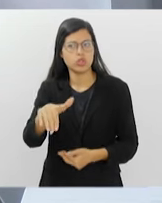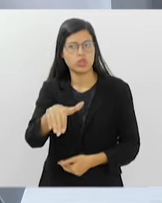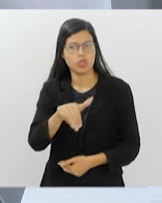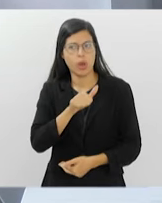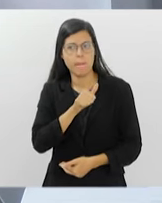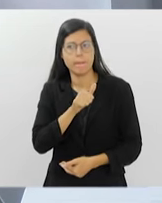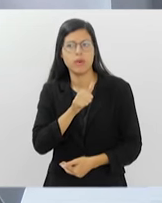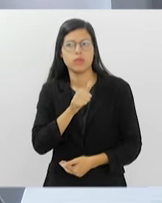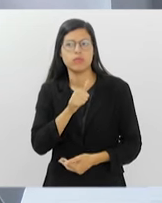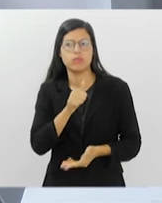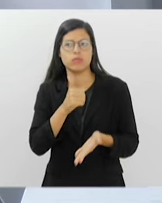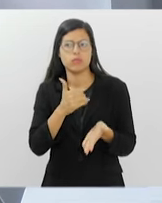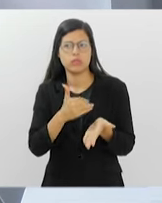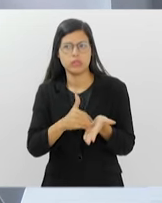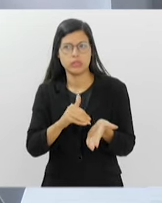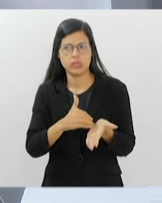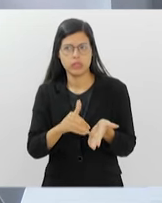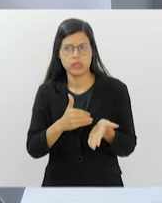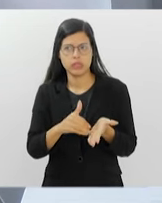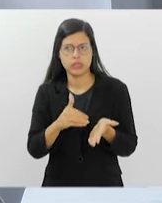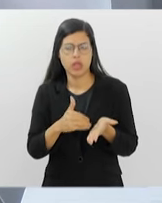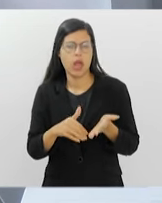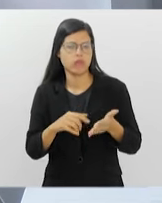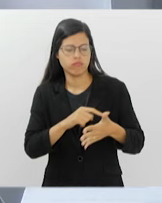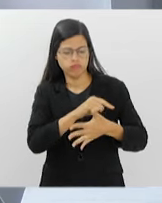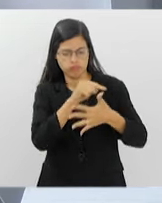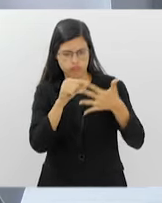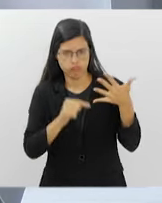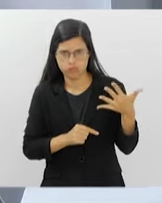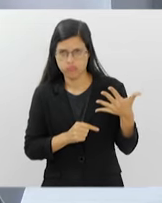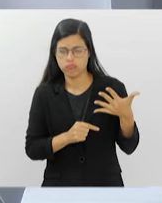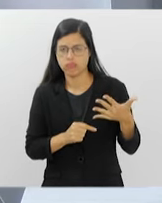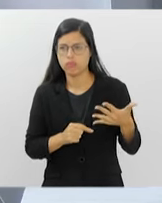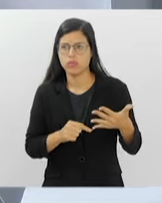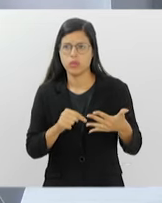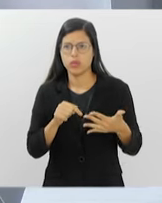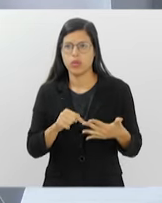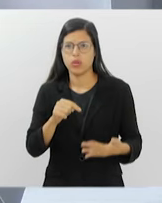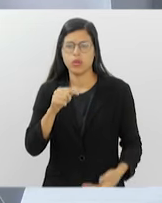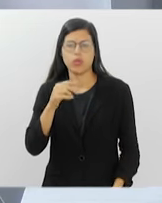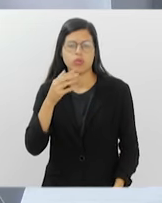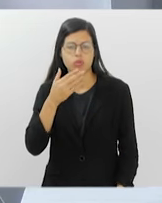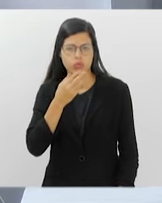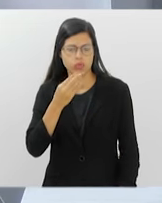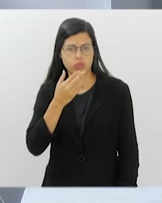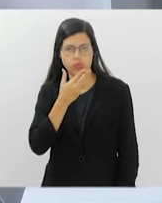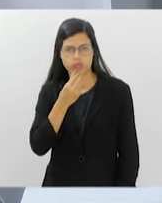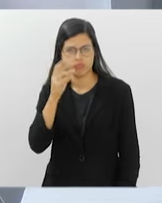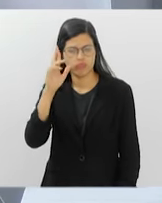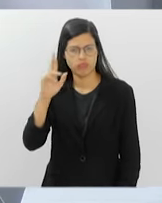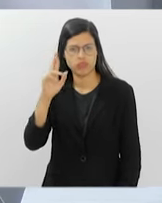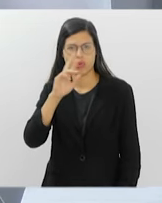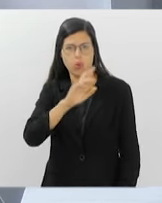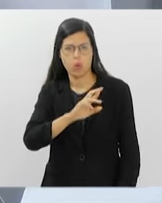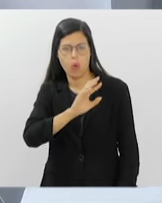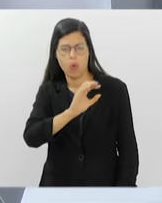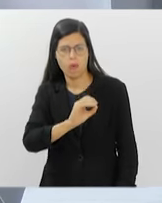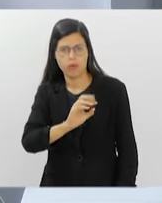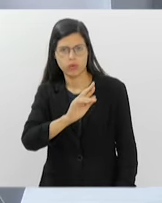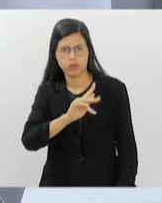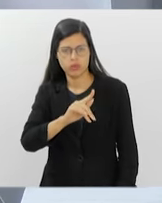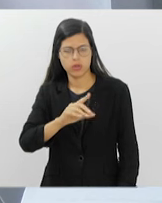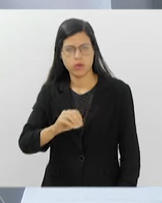os secretários dessas secretarias que o sor Rodrigo Abel afirma seus responsáveis